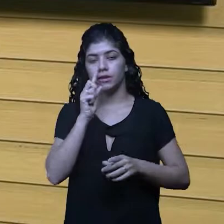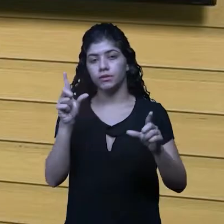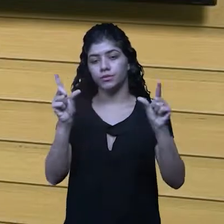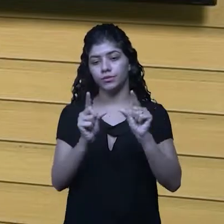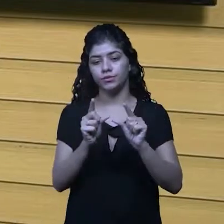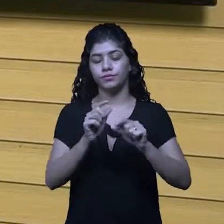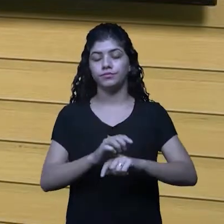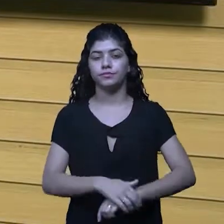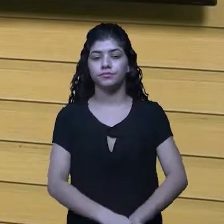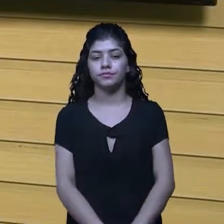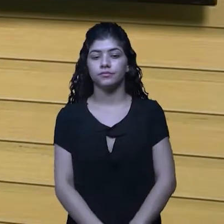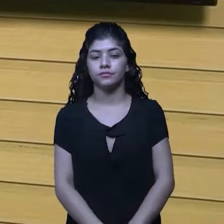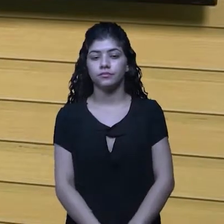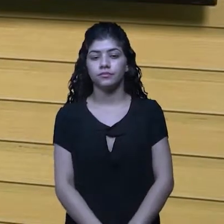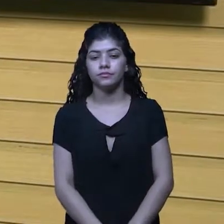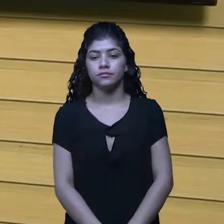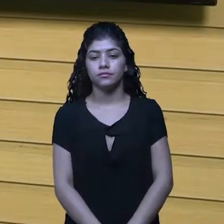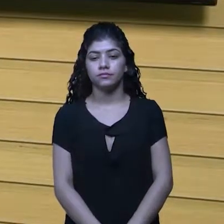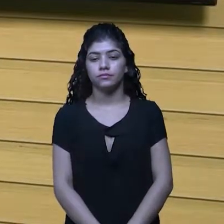como